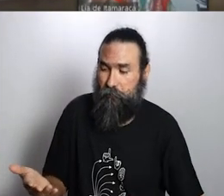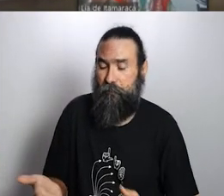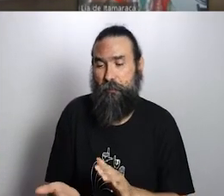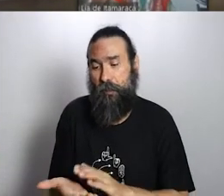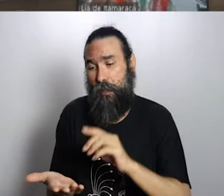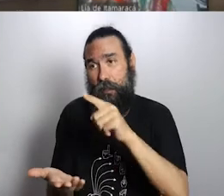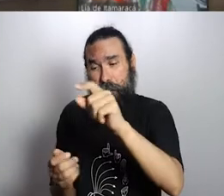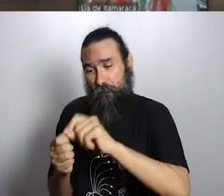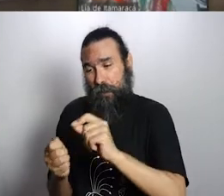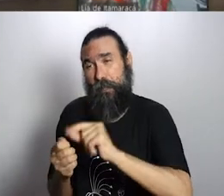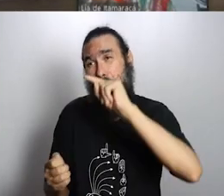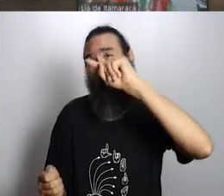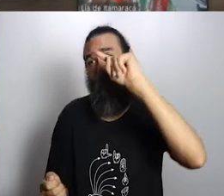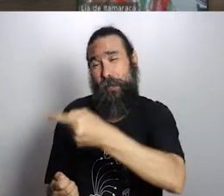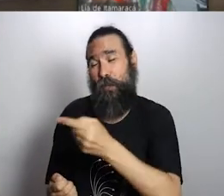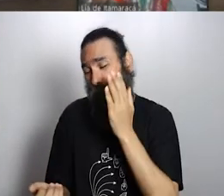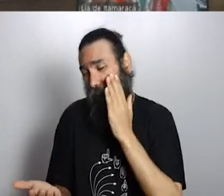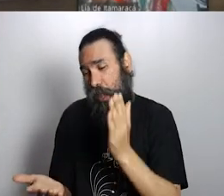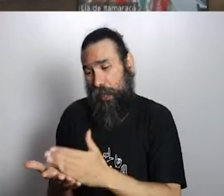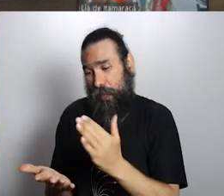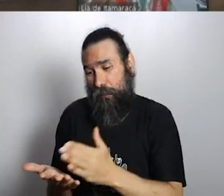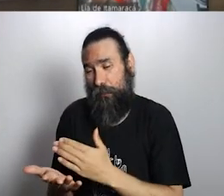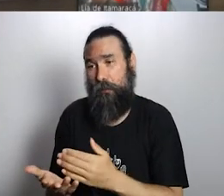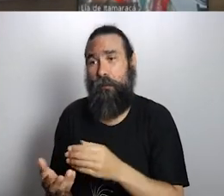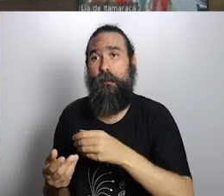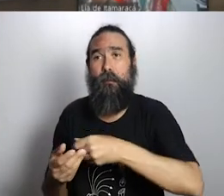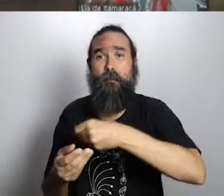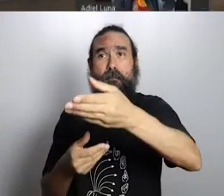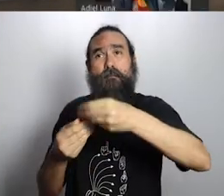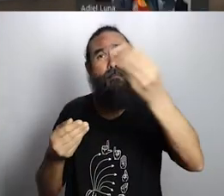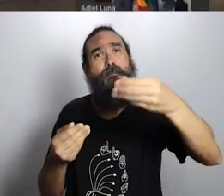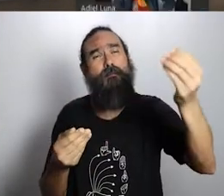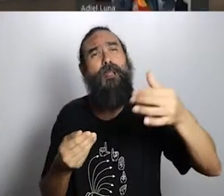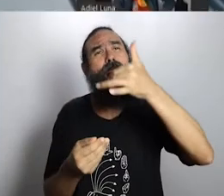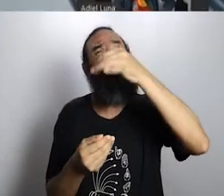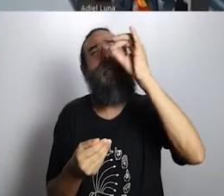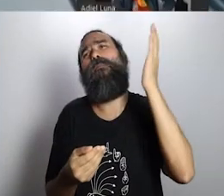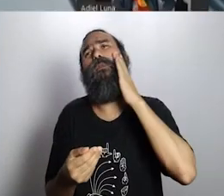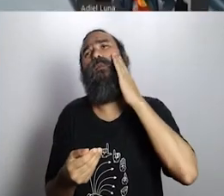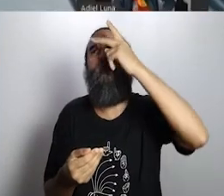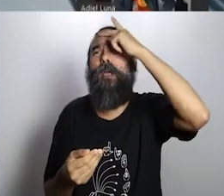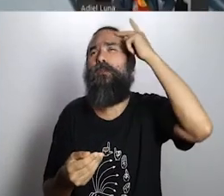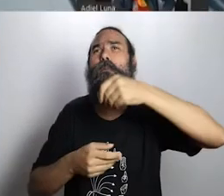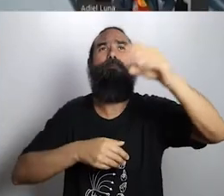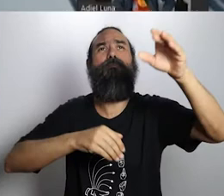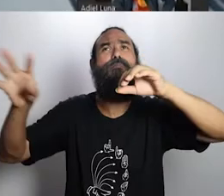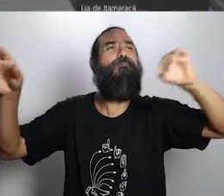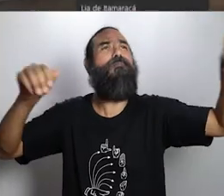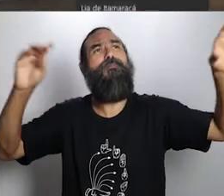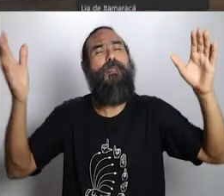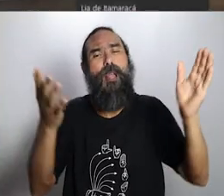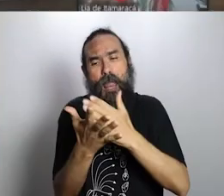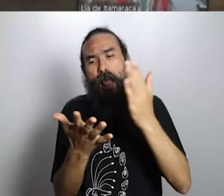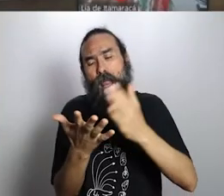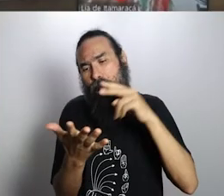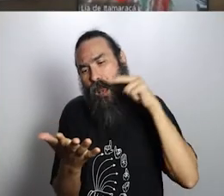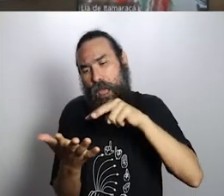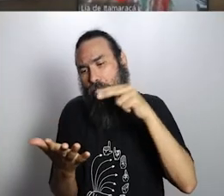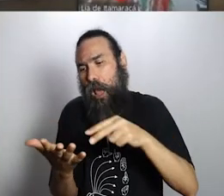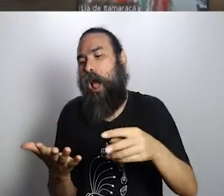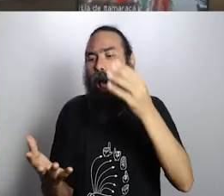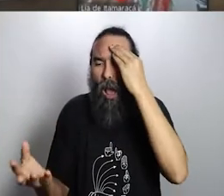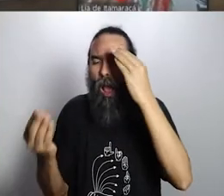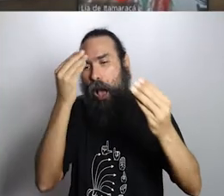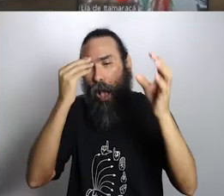Cada livro desse pode passar por 10.000 mãos daqui até ele acabar. E como você está levando minha